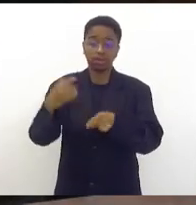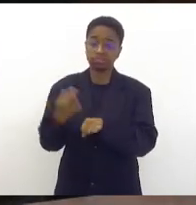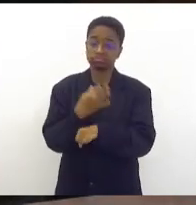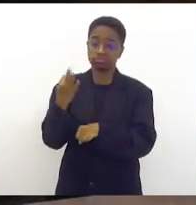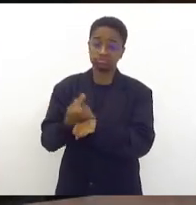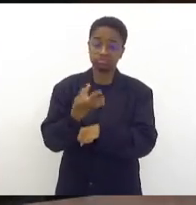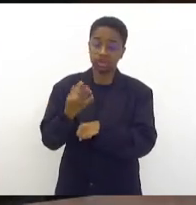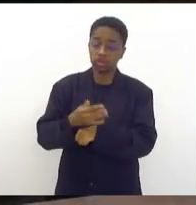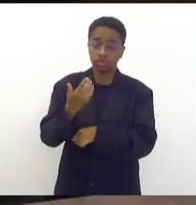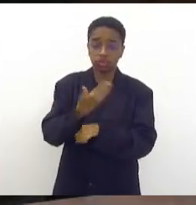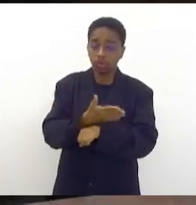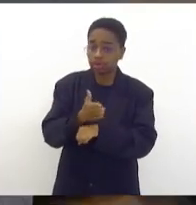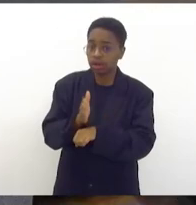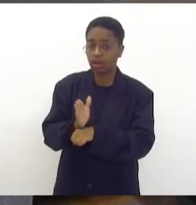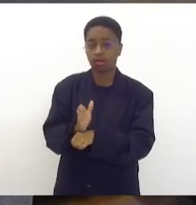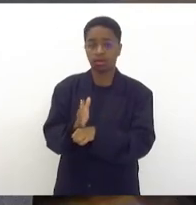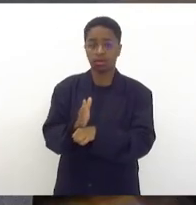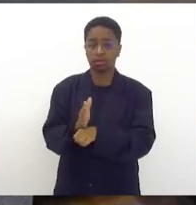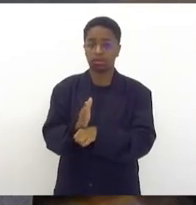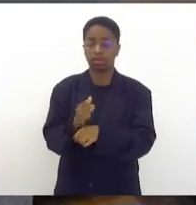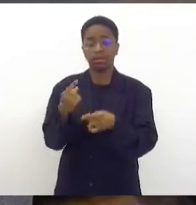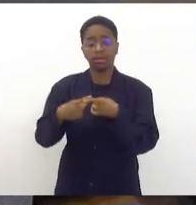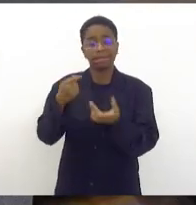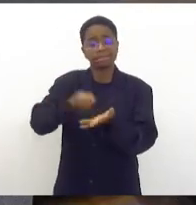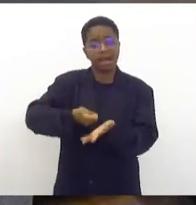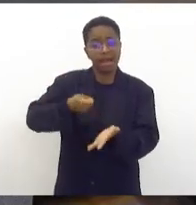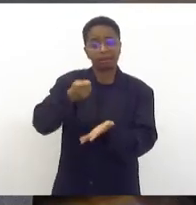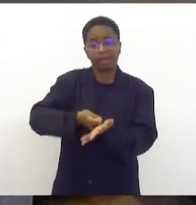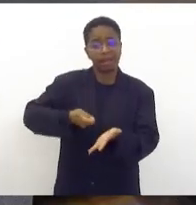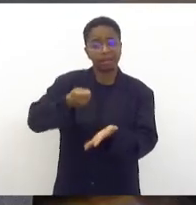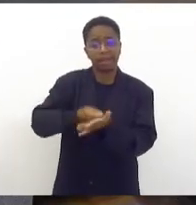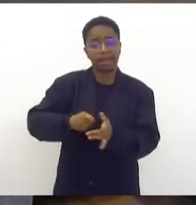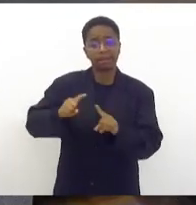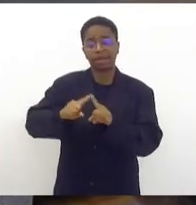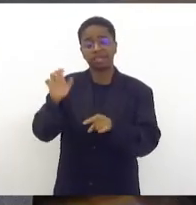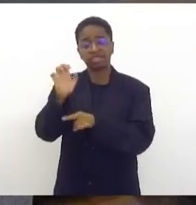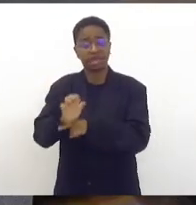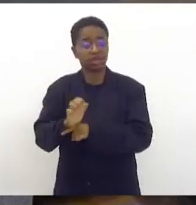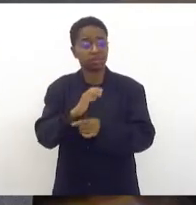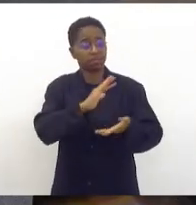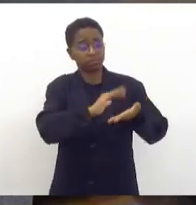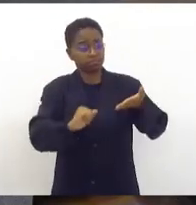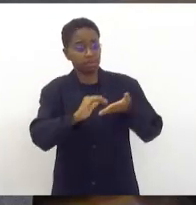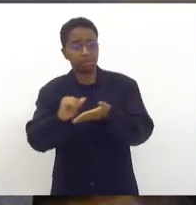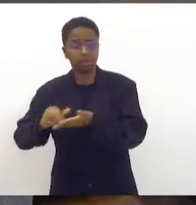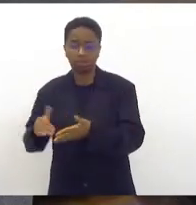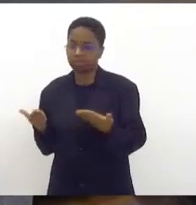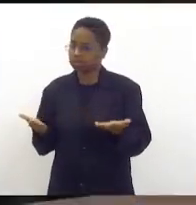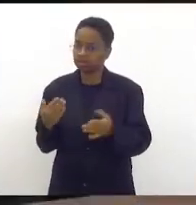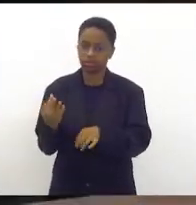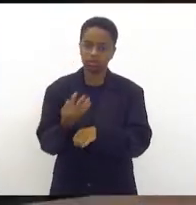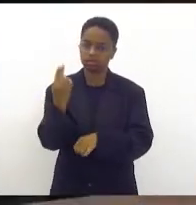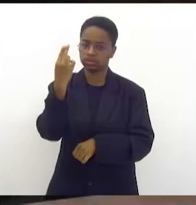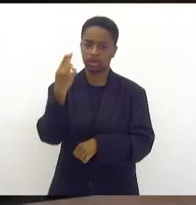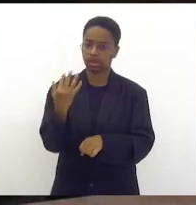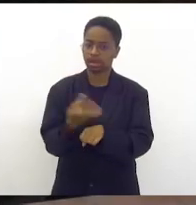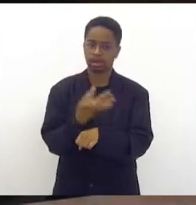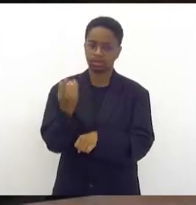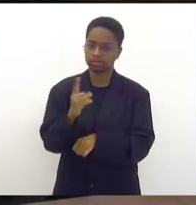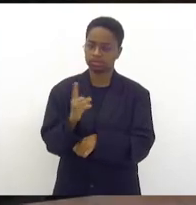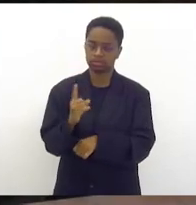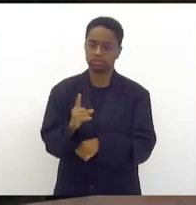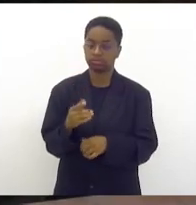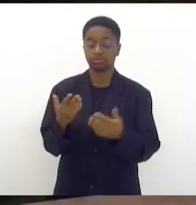atormentada, pô. A população, porra, só paga, paga, paga. O Estado empurra na população, que isso, pô. Ninguém aguenta mais. Ninguém aguenta